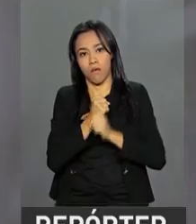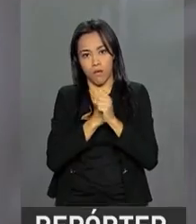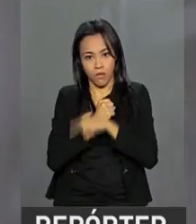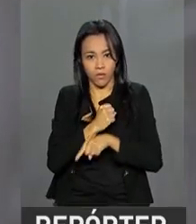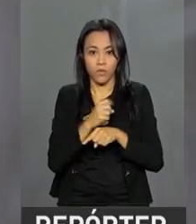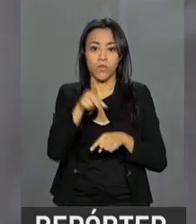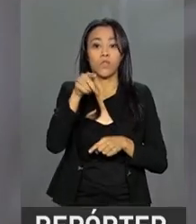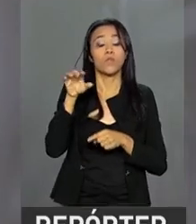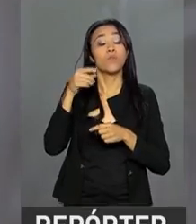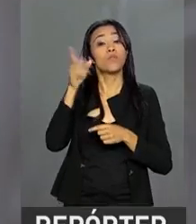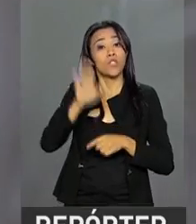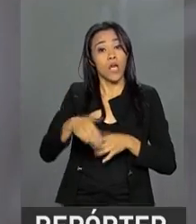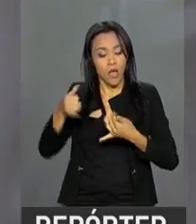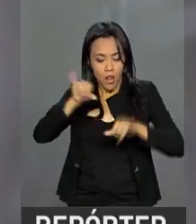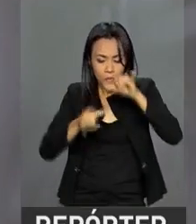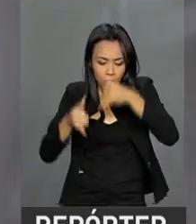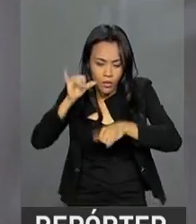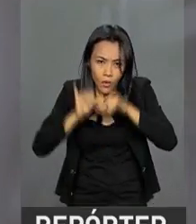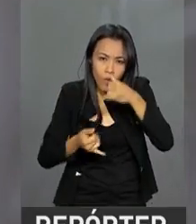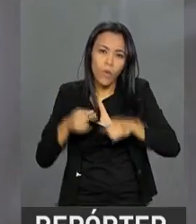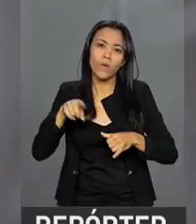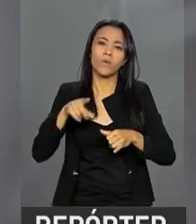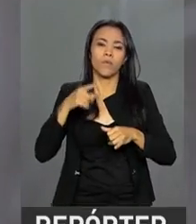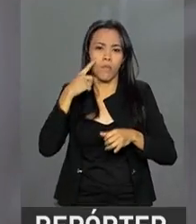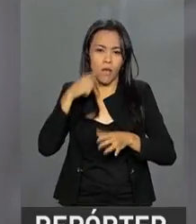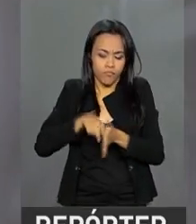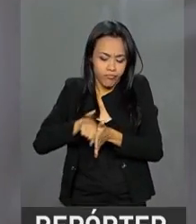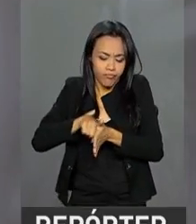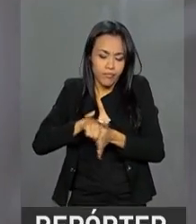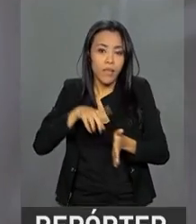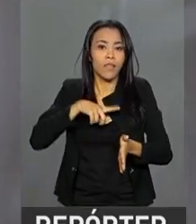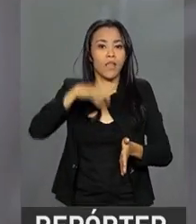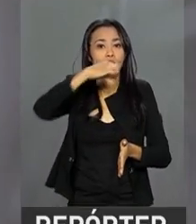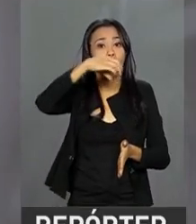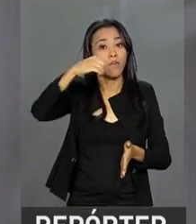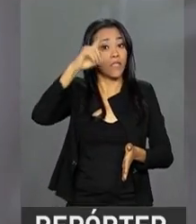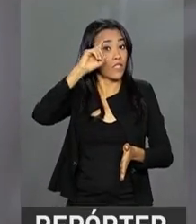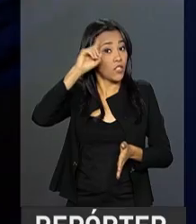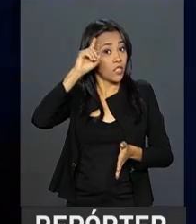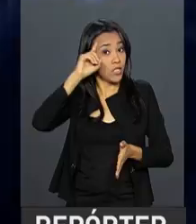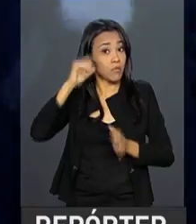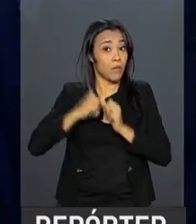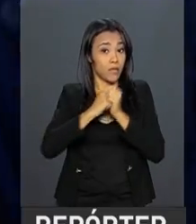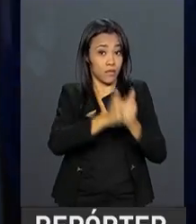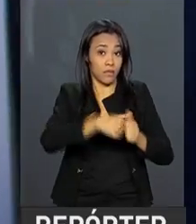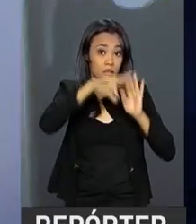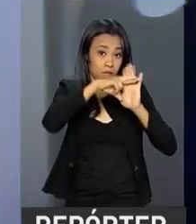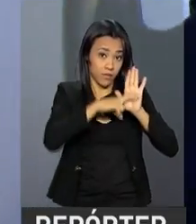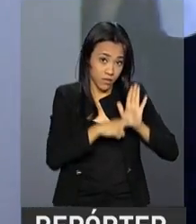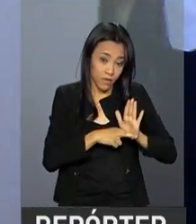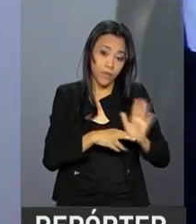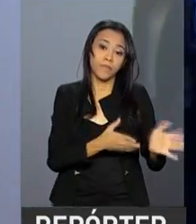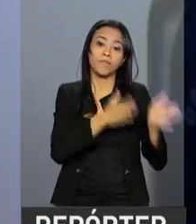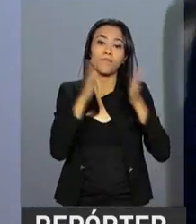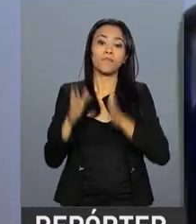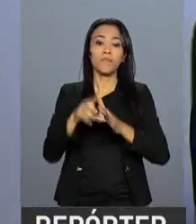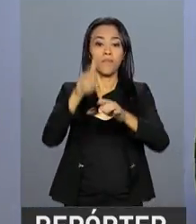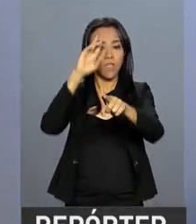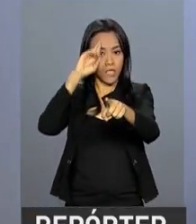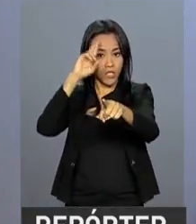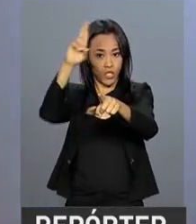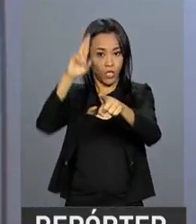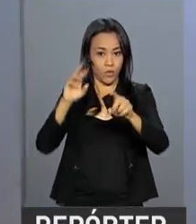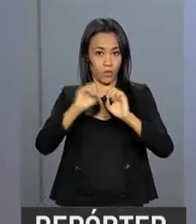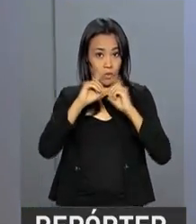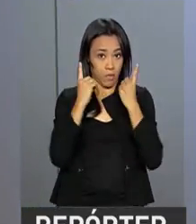já credenciados têm 90 dias para se adequarem às novas regras segundo o diretor do denatran desde que os